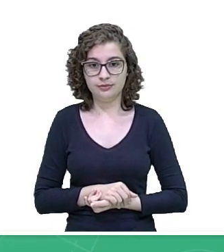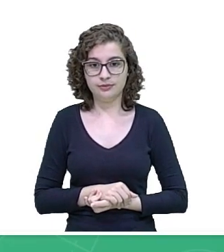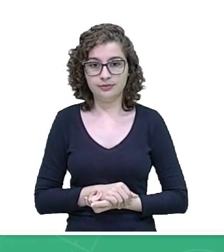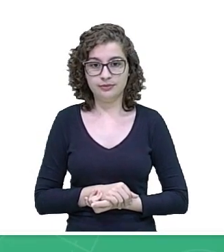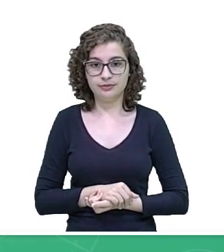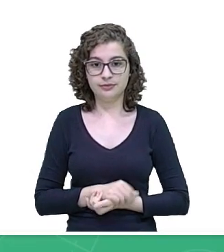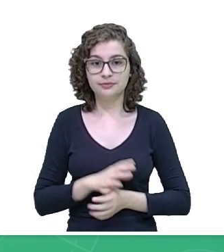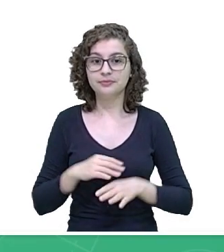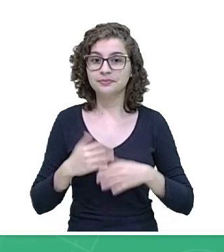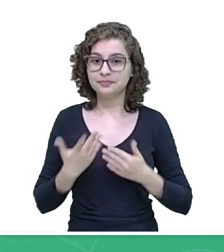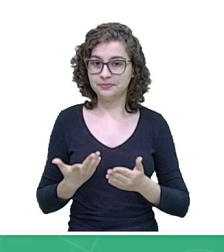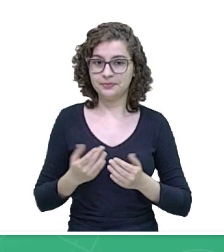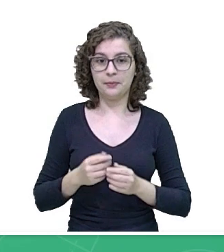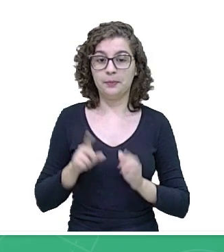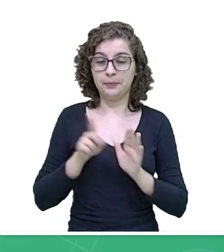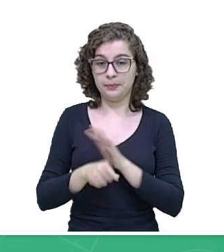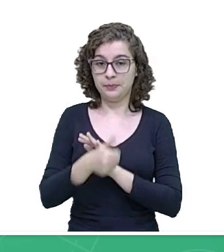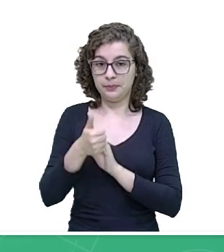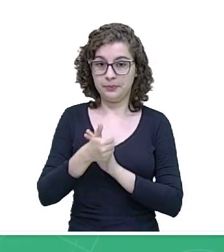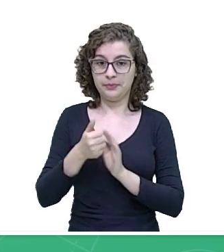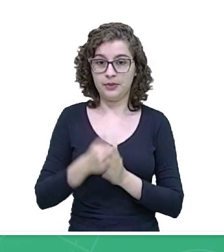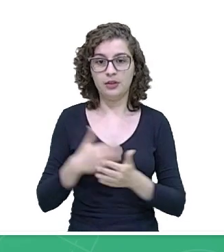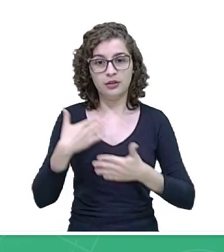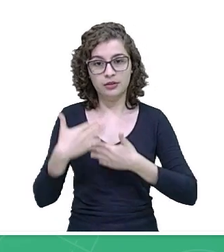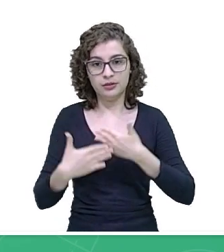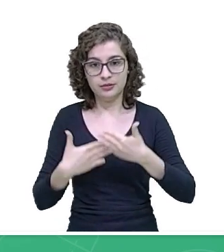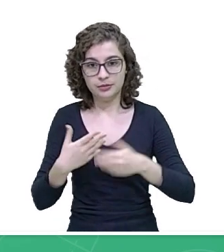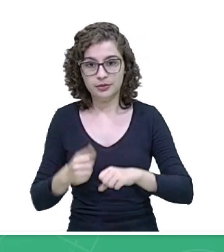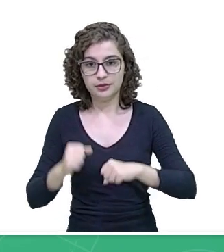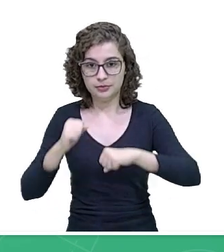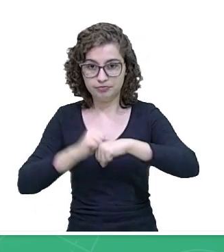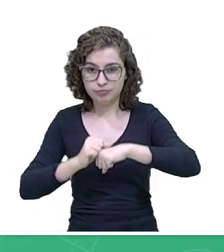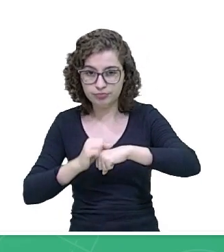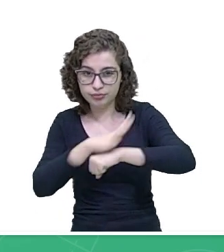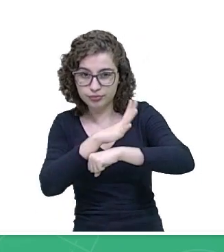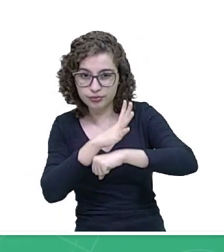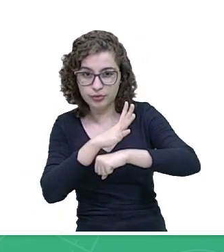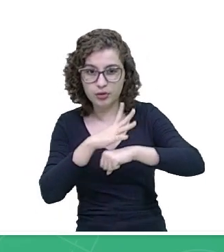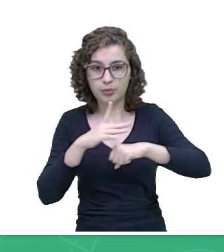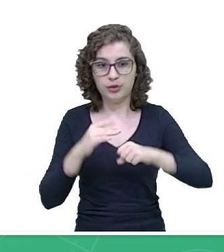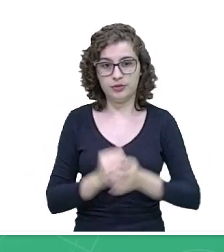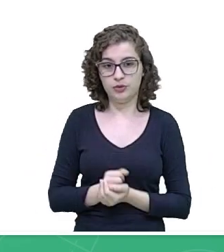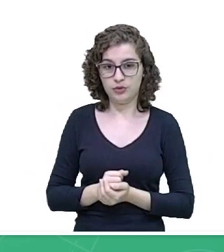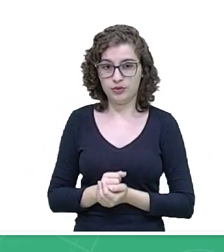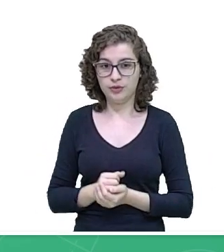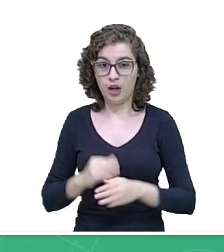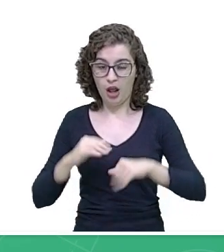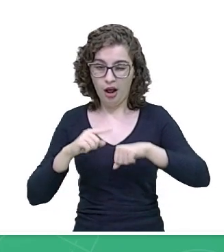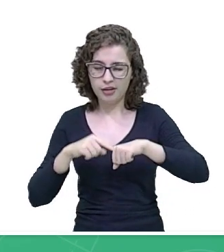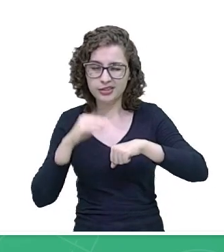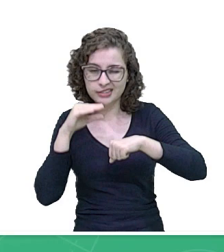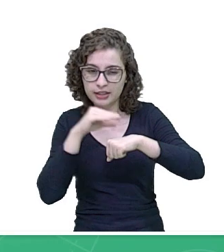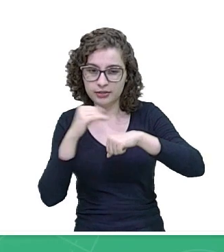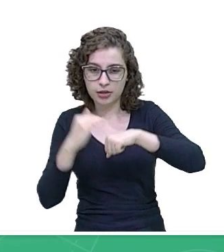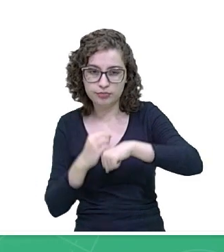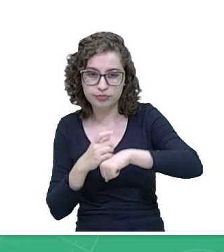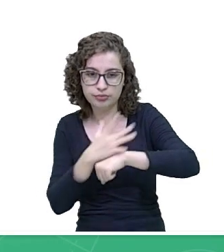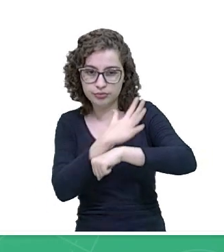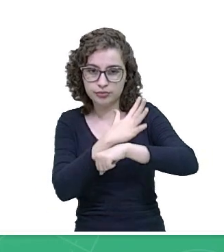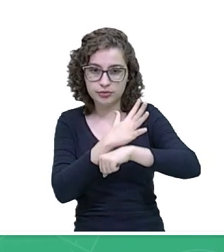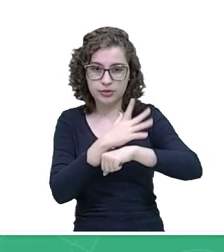de química é a questão 11. No processo exotérmico, o calor é cedido ao meio ambiente, enquanto que no